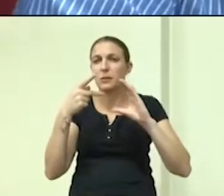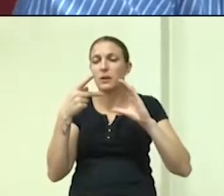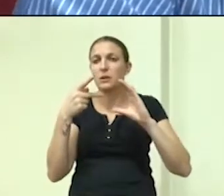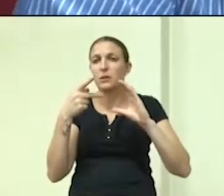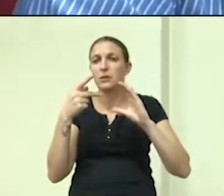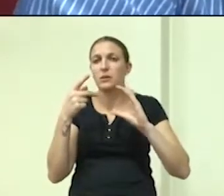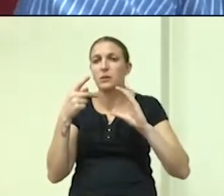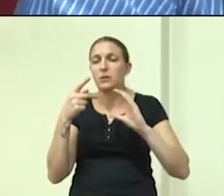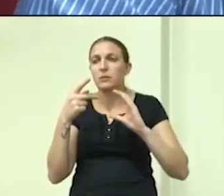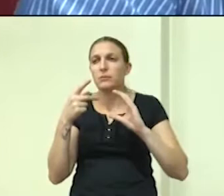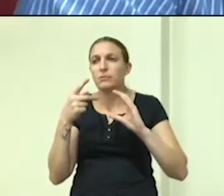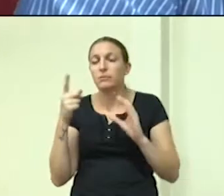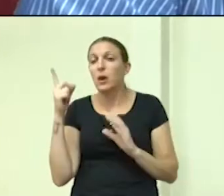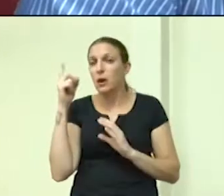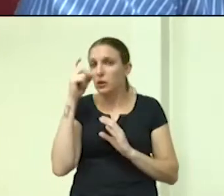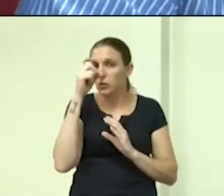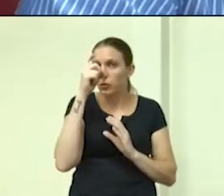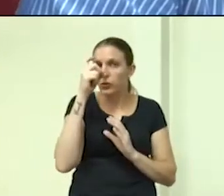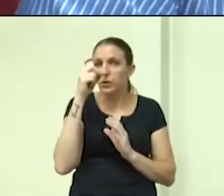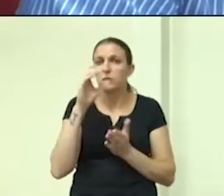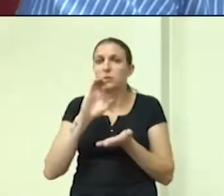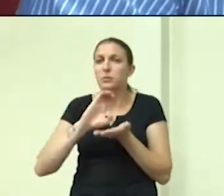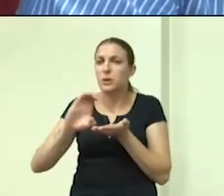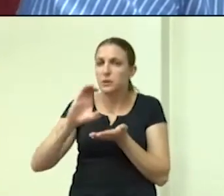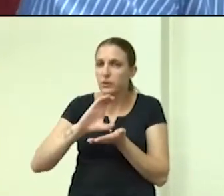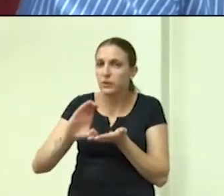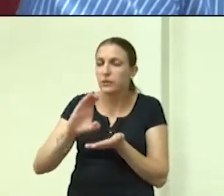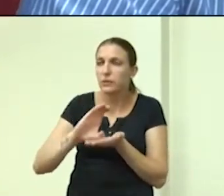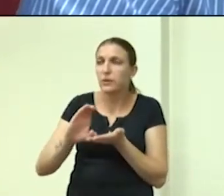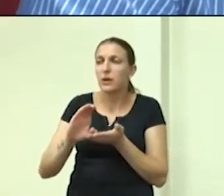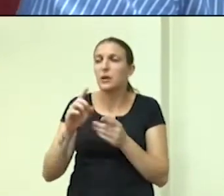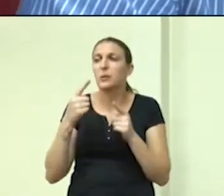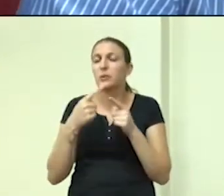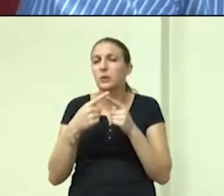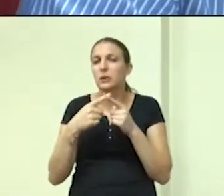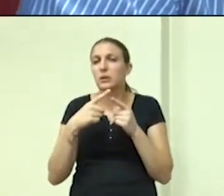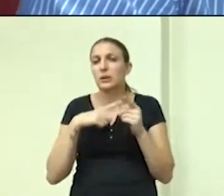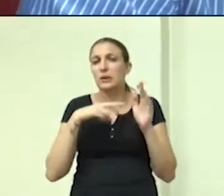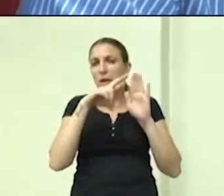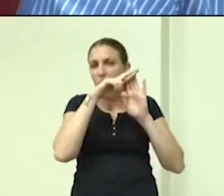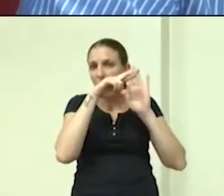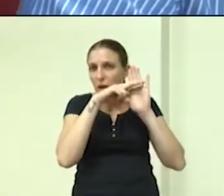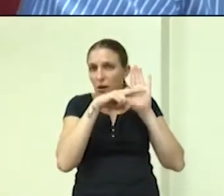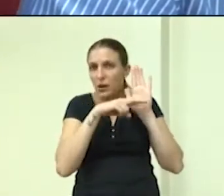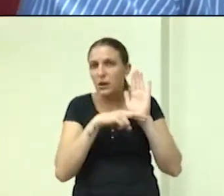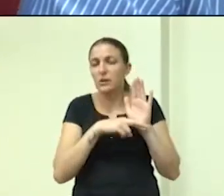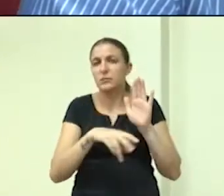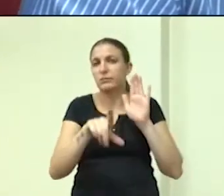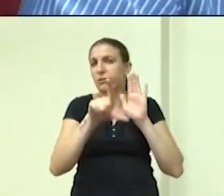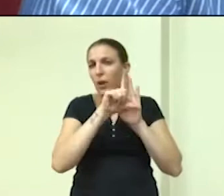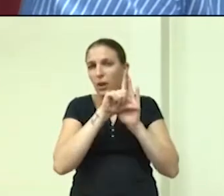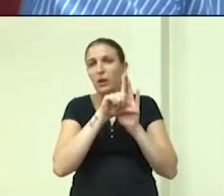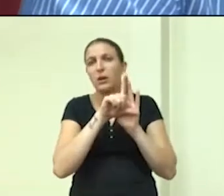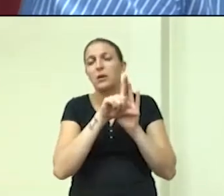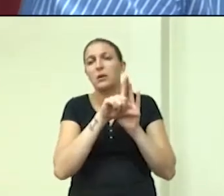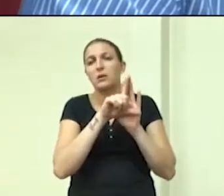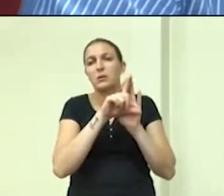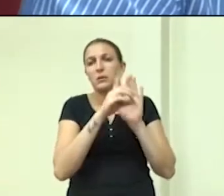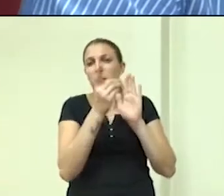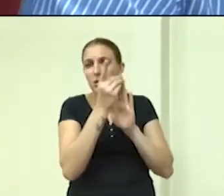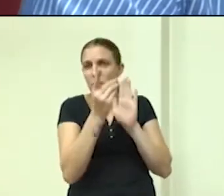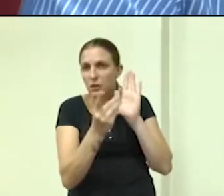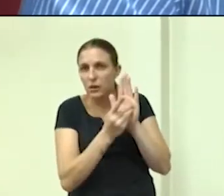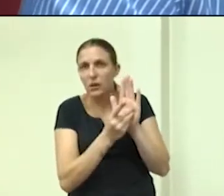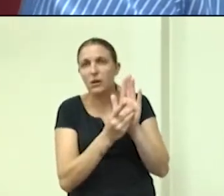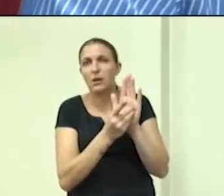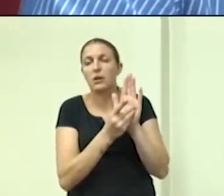a Prefeitura não tem nem como passar direto para vocês. Existe uma série de normativas, hoje a Lei 3019, com o decreto que